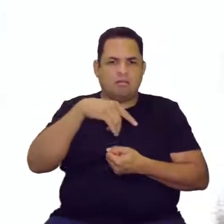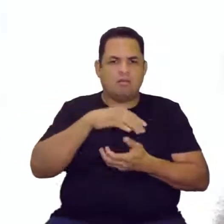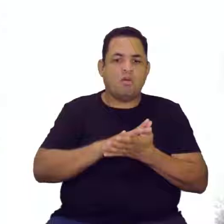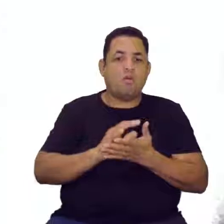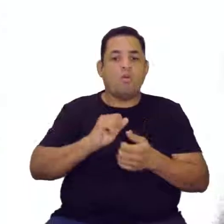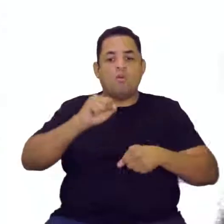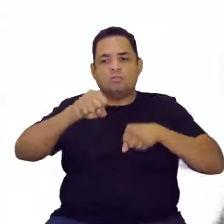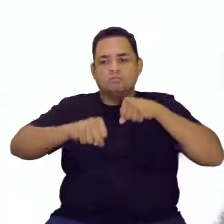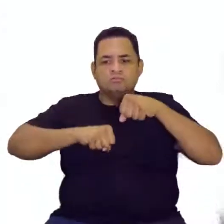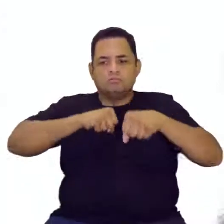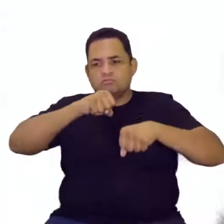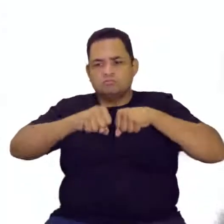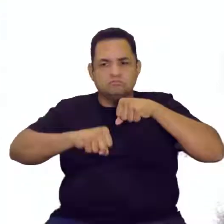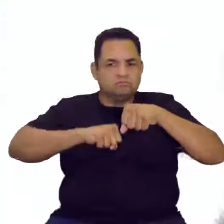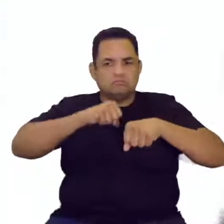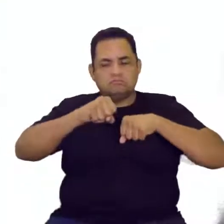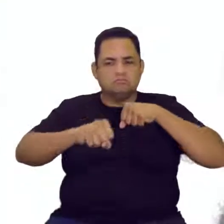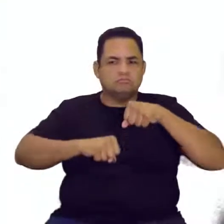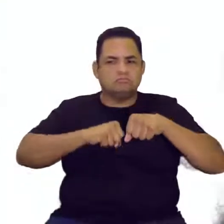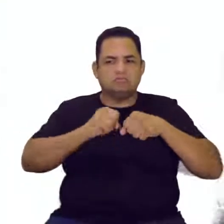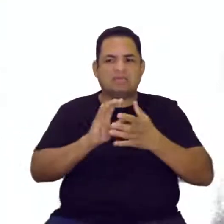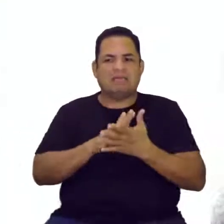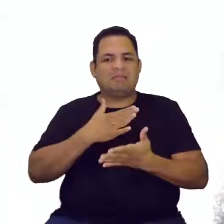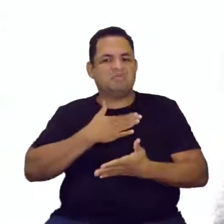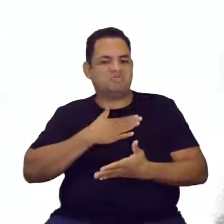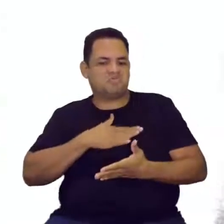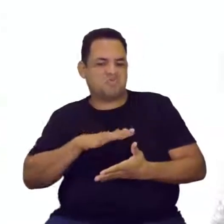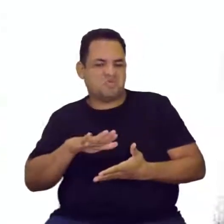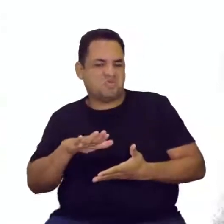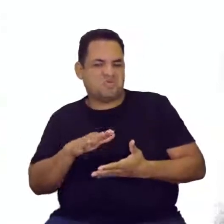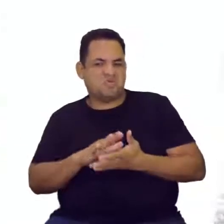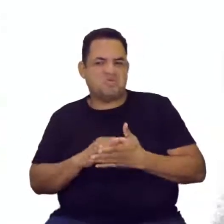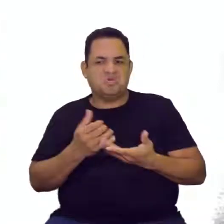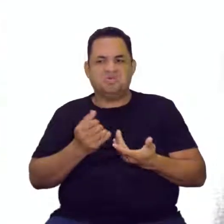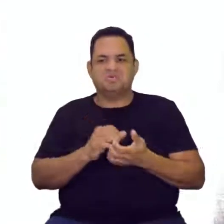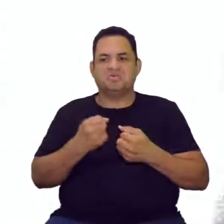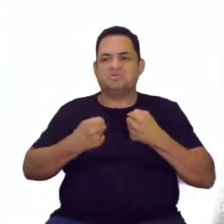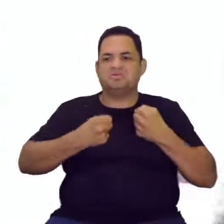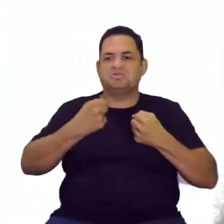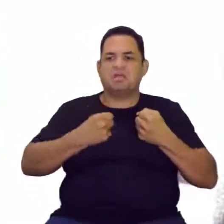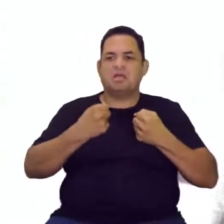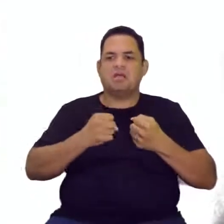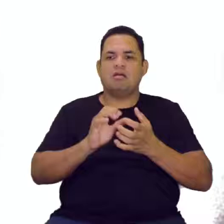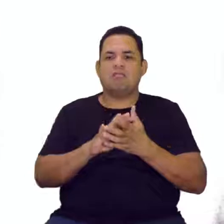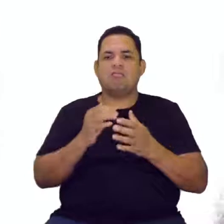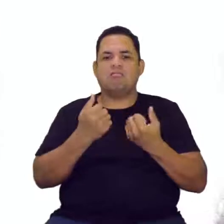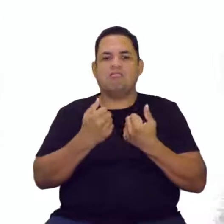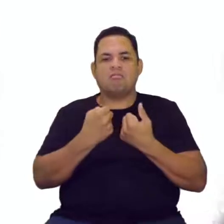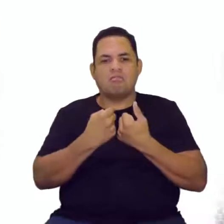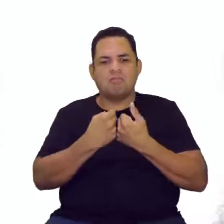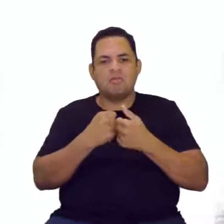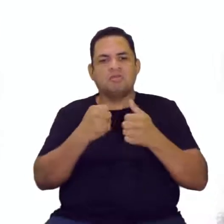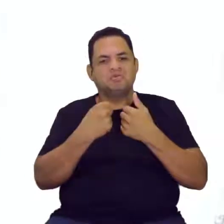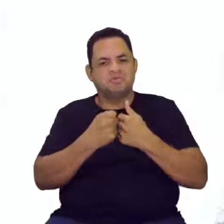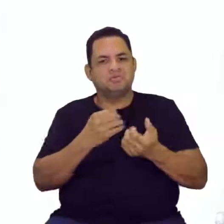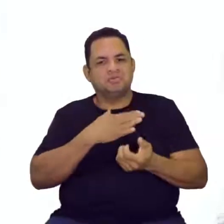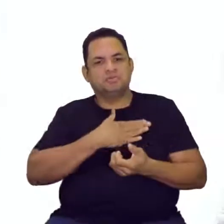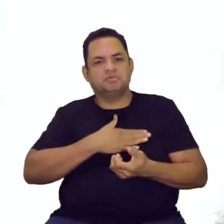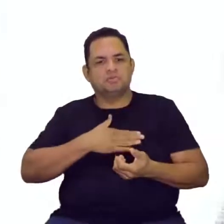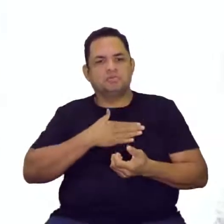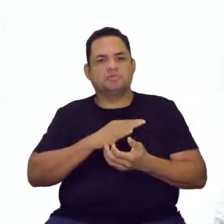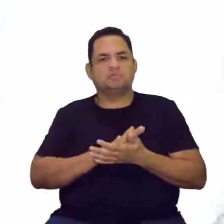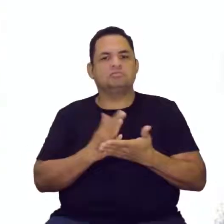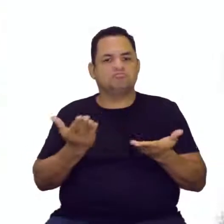não gosto de andar, eu quero ir de carro. Vai de ônibus, usa o coletivo. A gente dando preferência ao